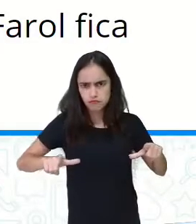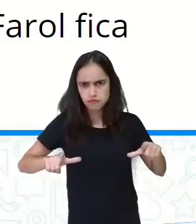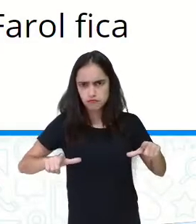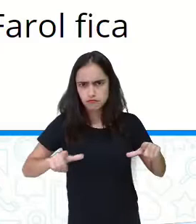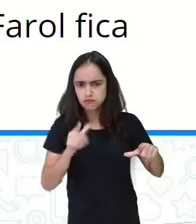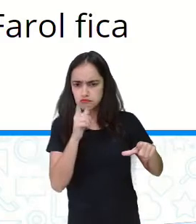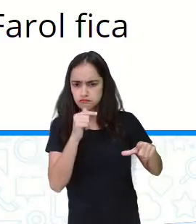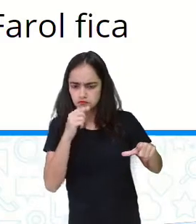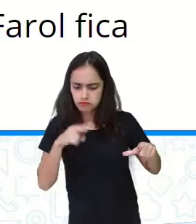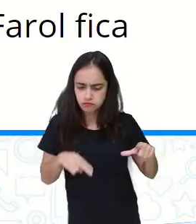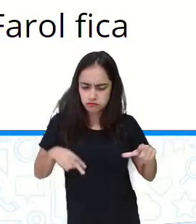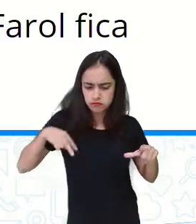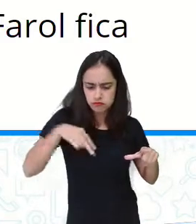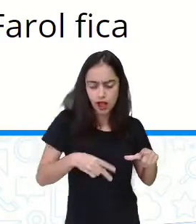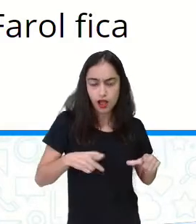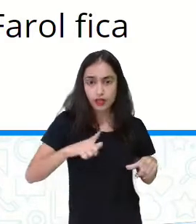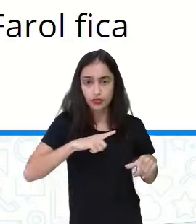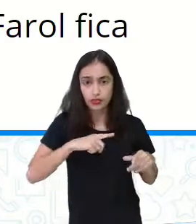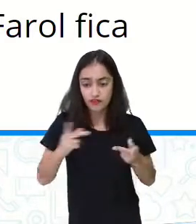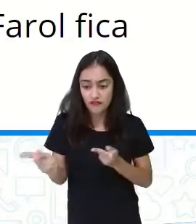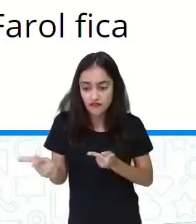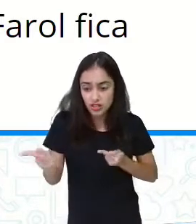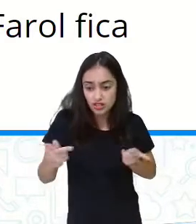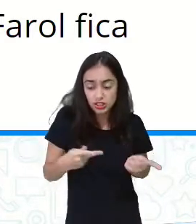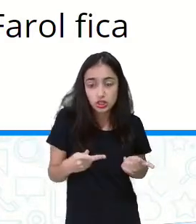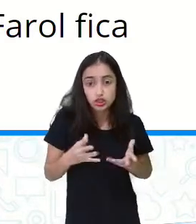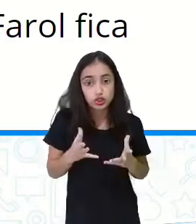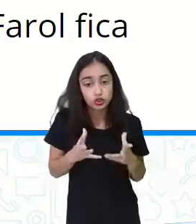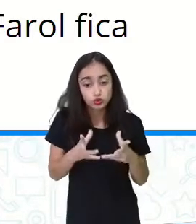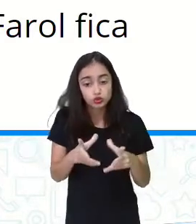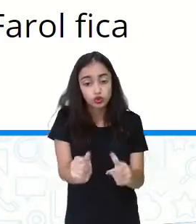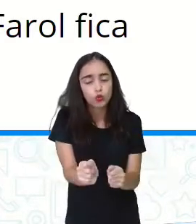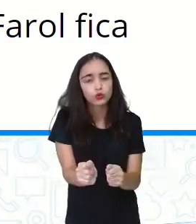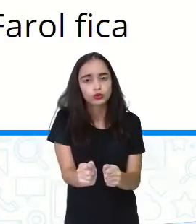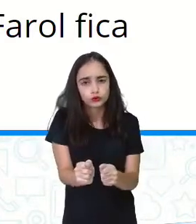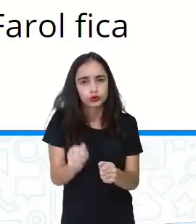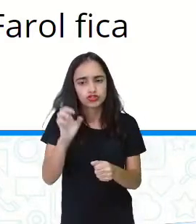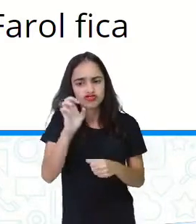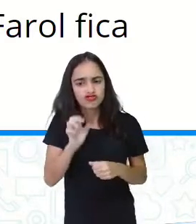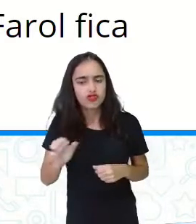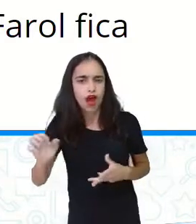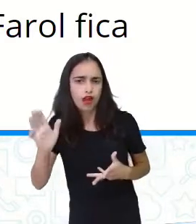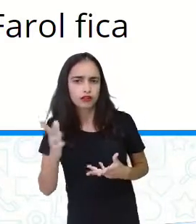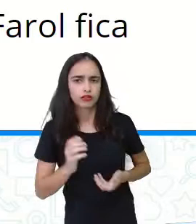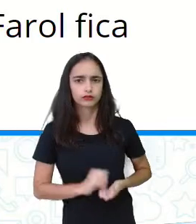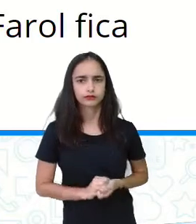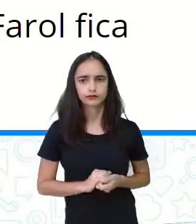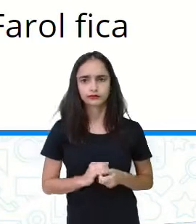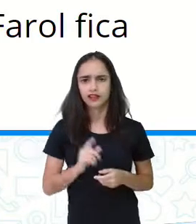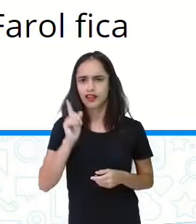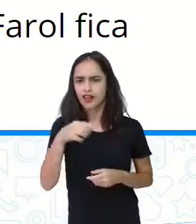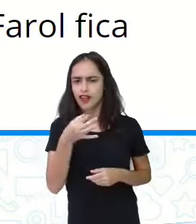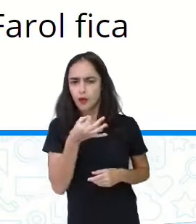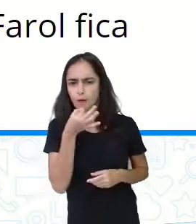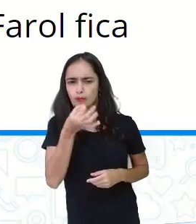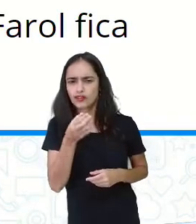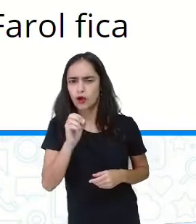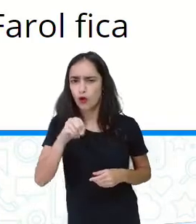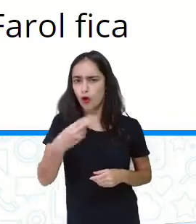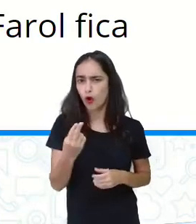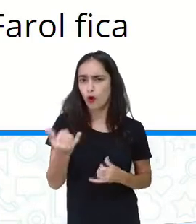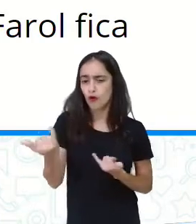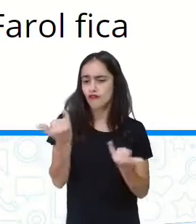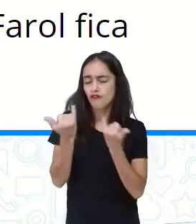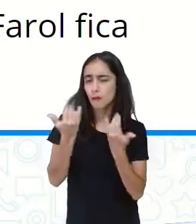visitantes de toda a grande Vitória Será que a letra A é uma opinião ou uma informação Pensa aí letra